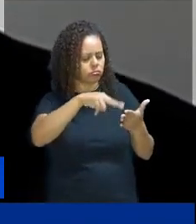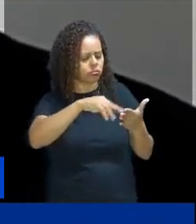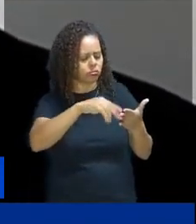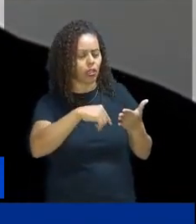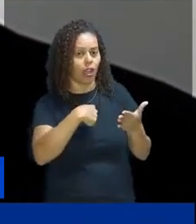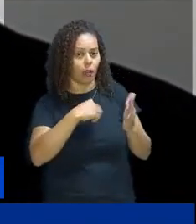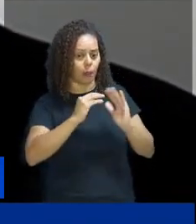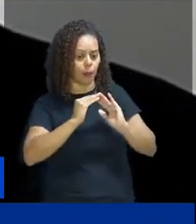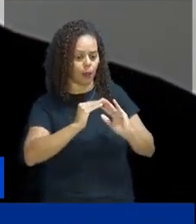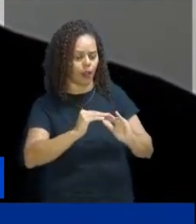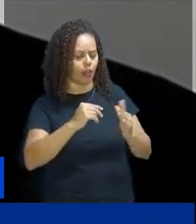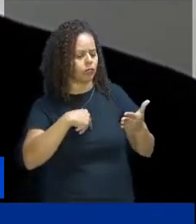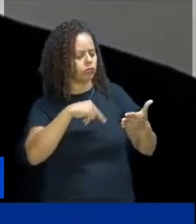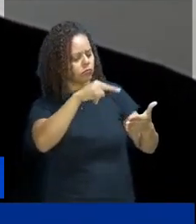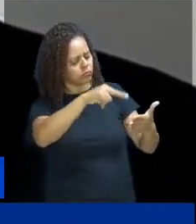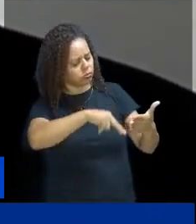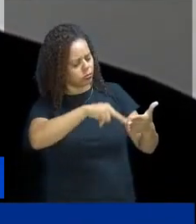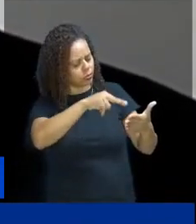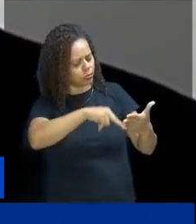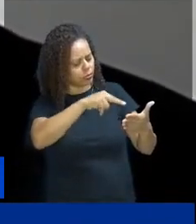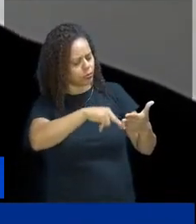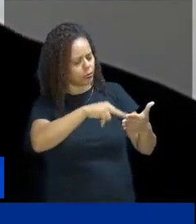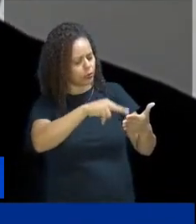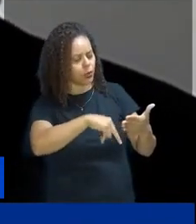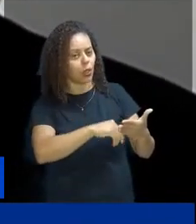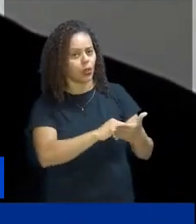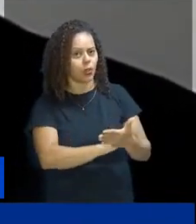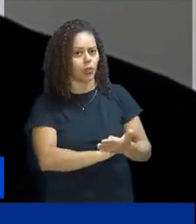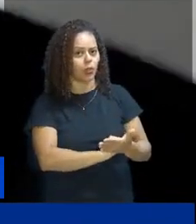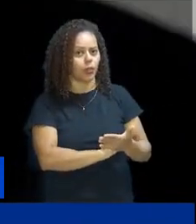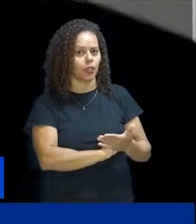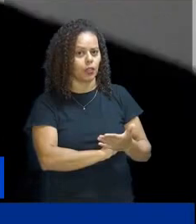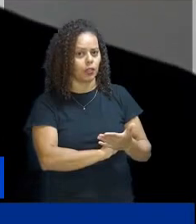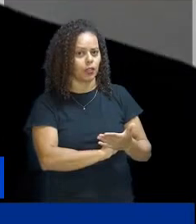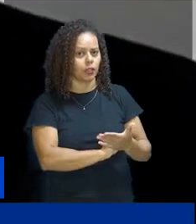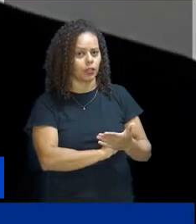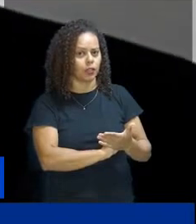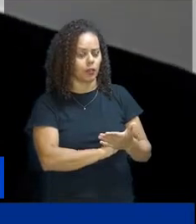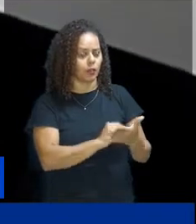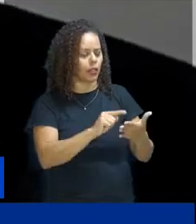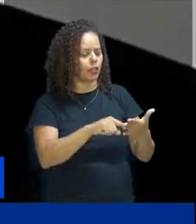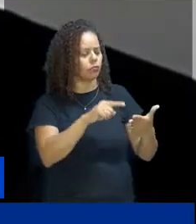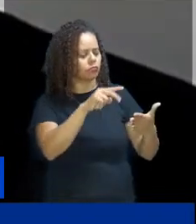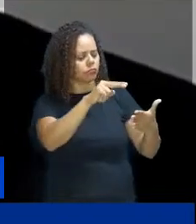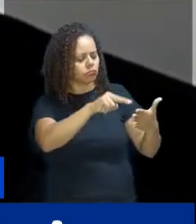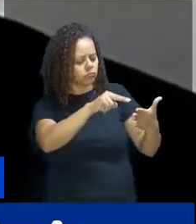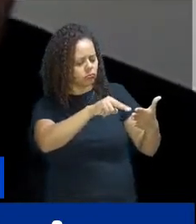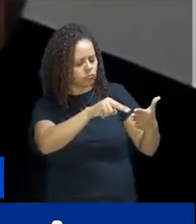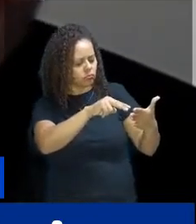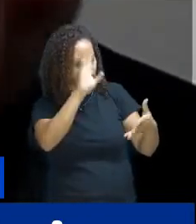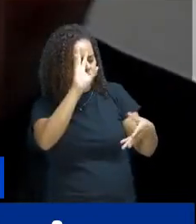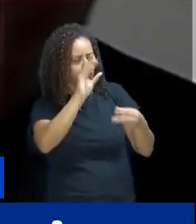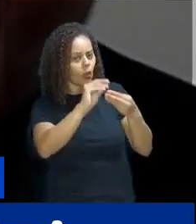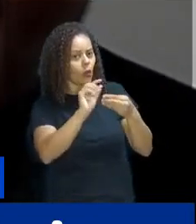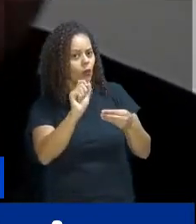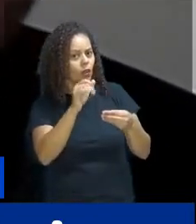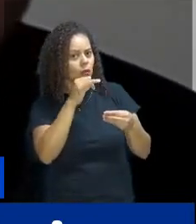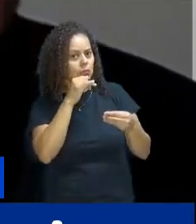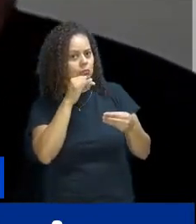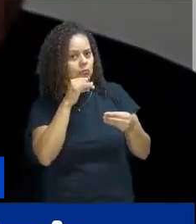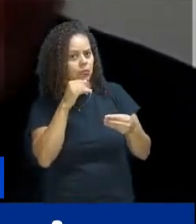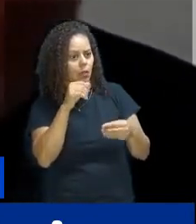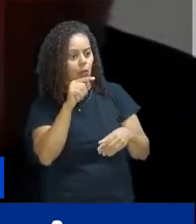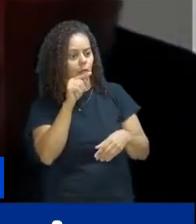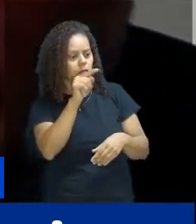mim, como patrono, tá? Mas eu reforço a questão, apesar do Ministério Público